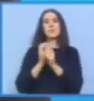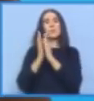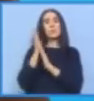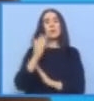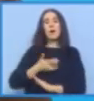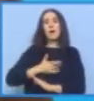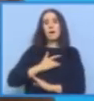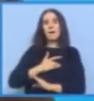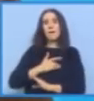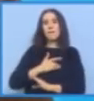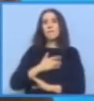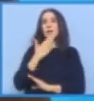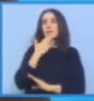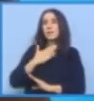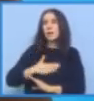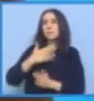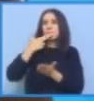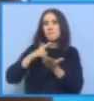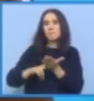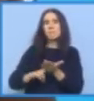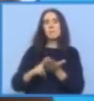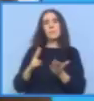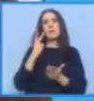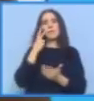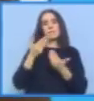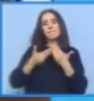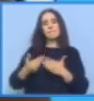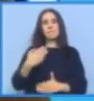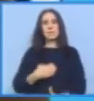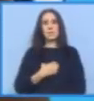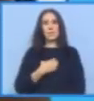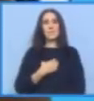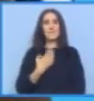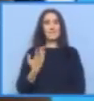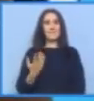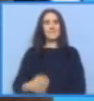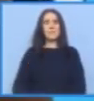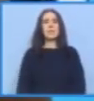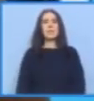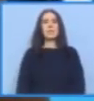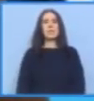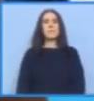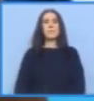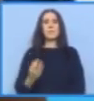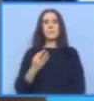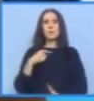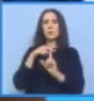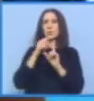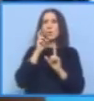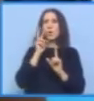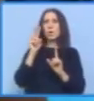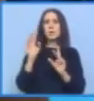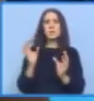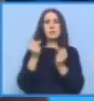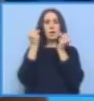amor, e que nos encaminha realmente para uma vida com sentido, não é? E, portanto, olhar para a cruz e ser salvo é